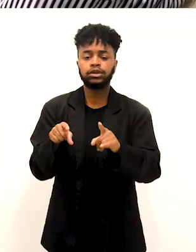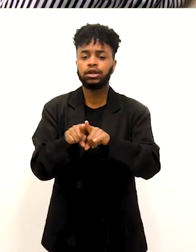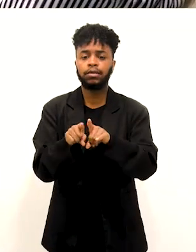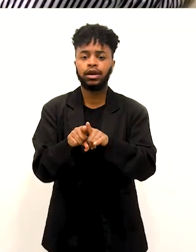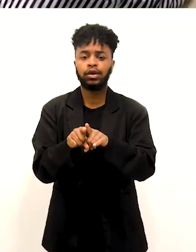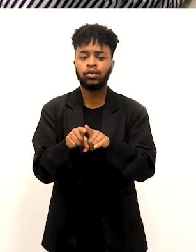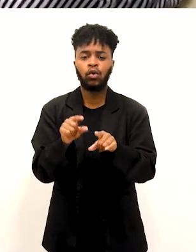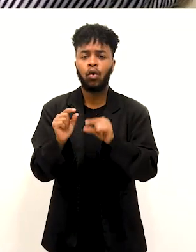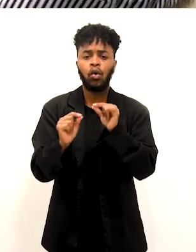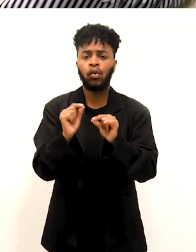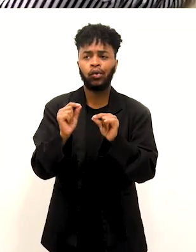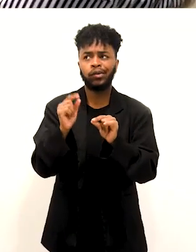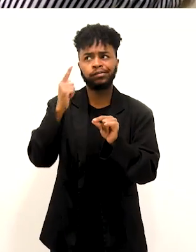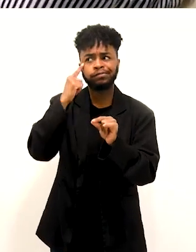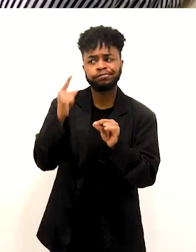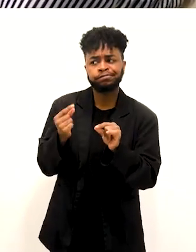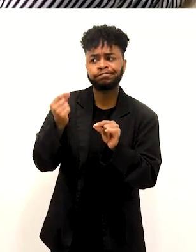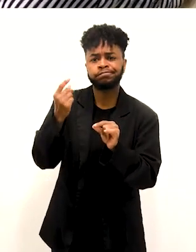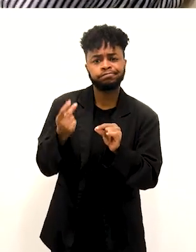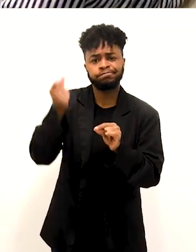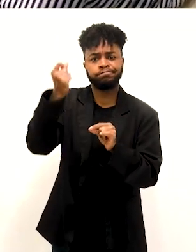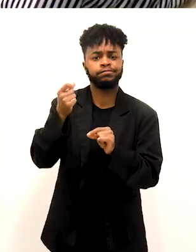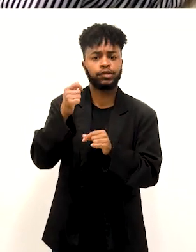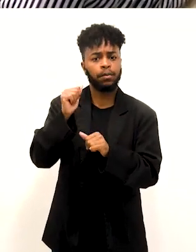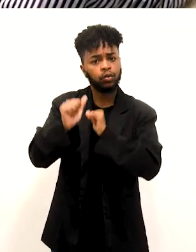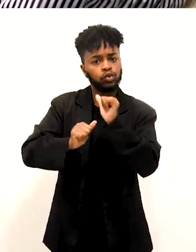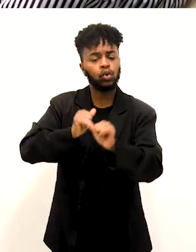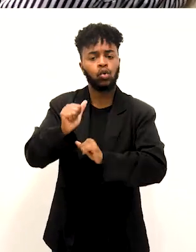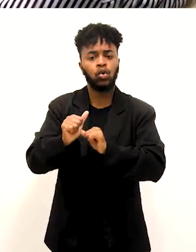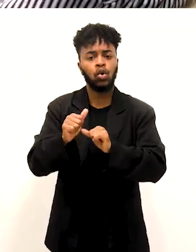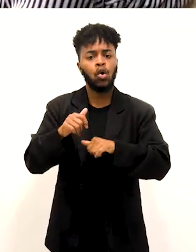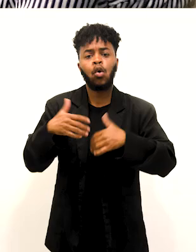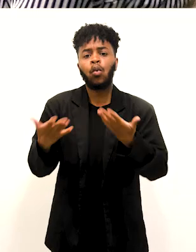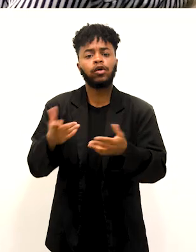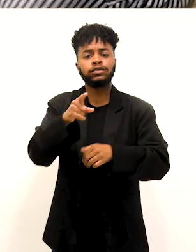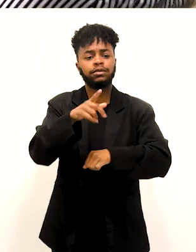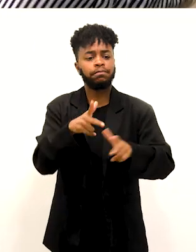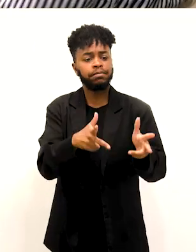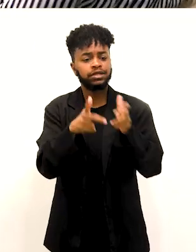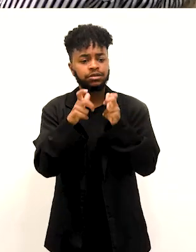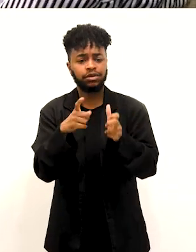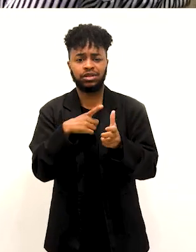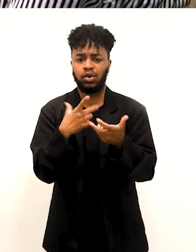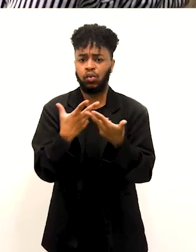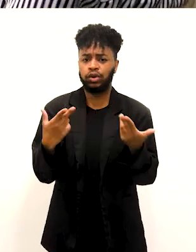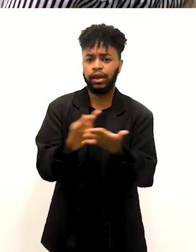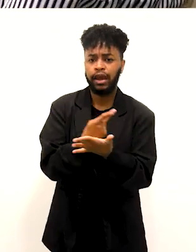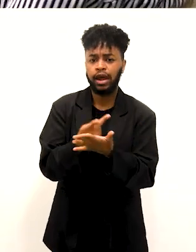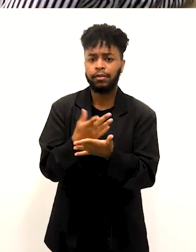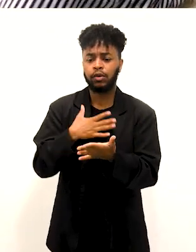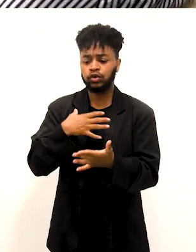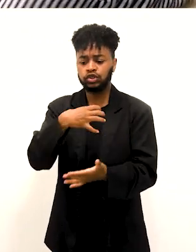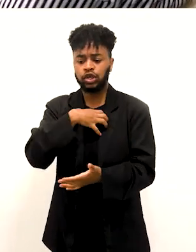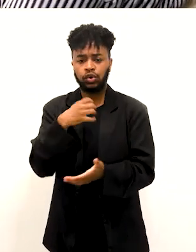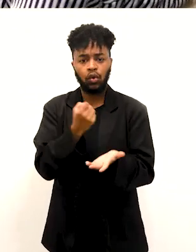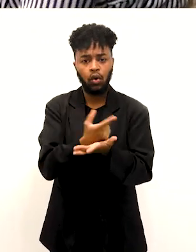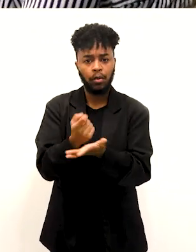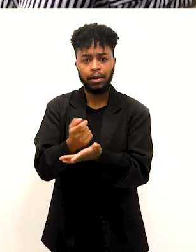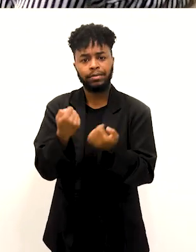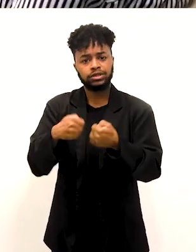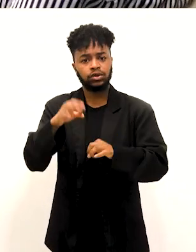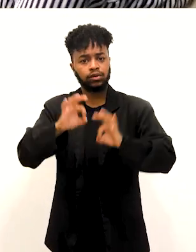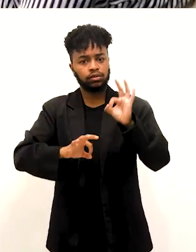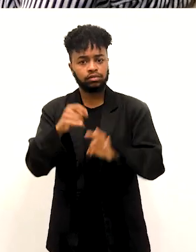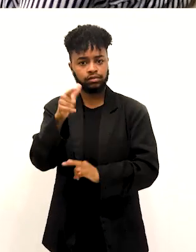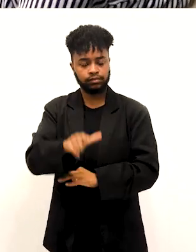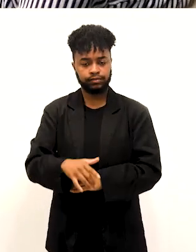que foi essa virada de chave, né? Que momento da sua vida você percebeu, opa, tem alguma coisa errada aqui na minha forma de consumo, vamos